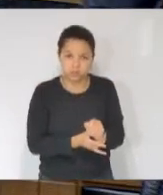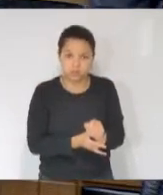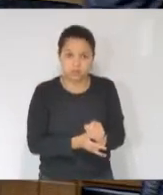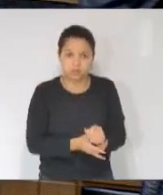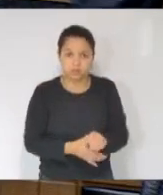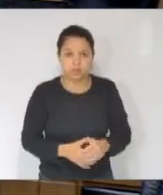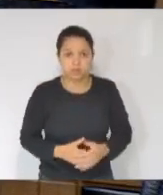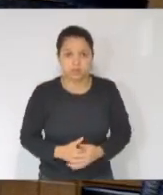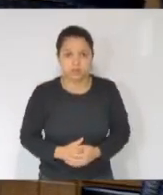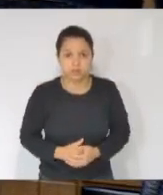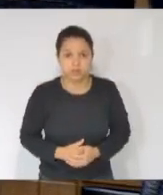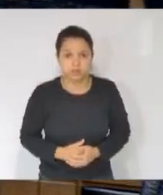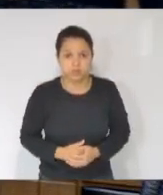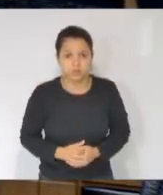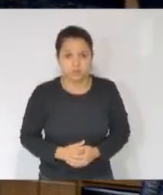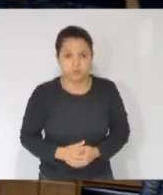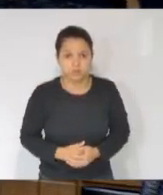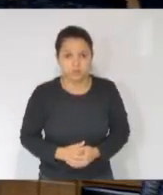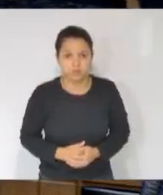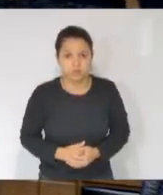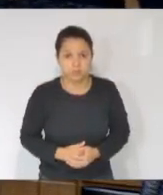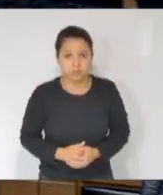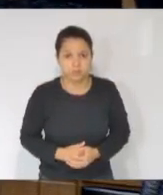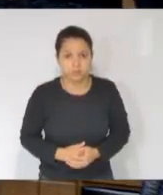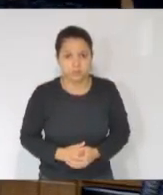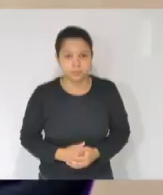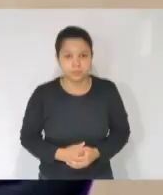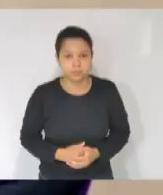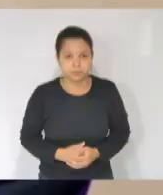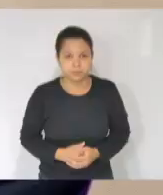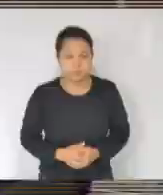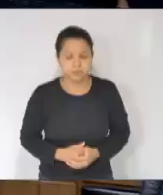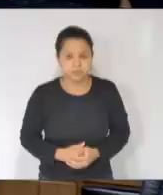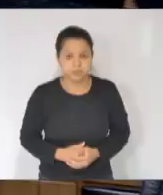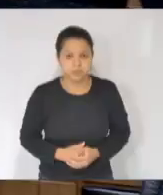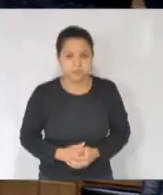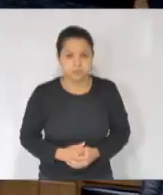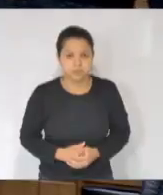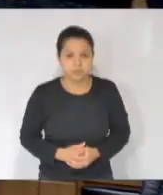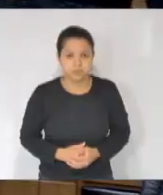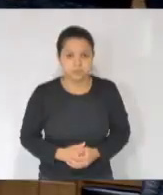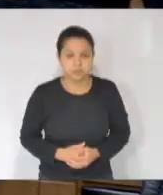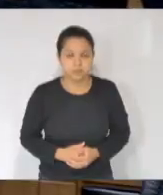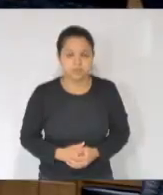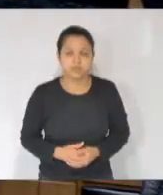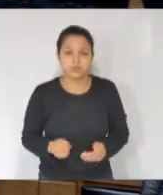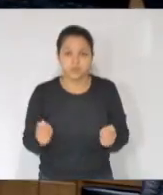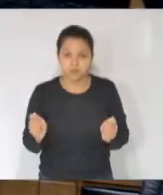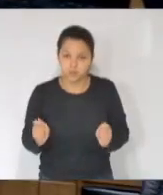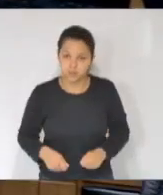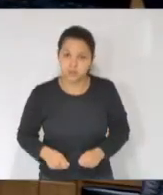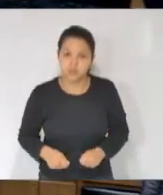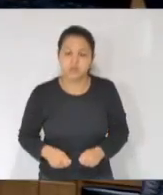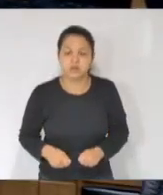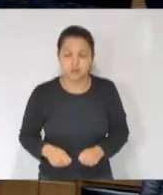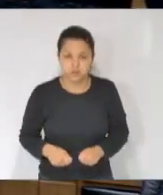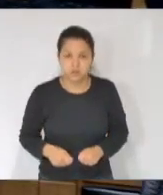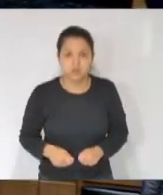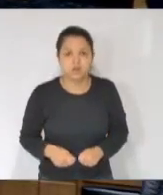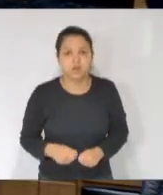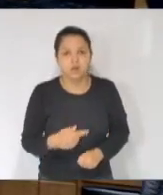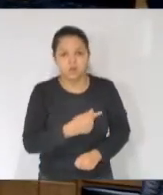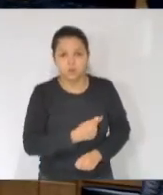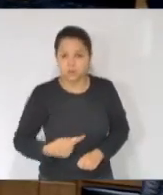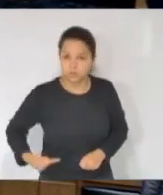fazer... Só para concluir, senhor presidente. Mais 30 segundos, deputado. E daí a gente tentar, através do